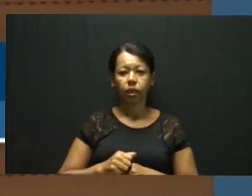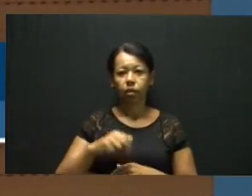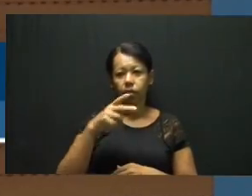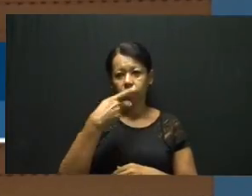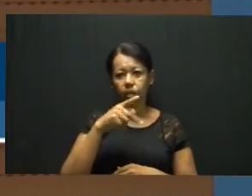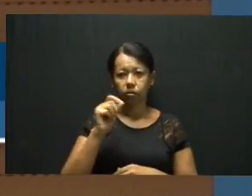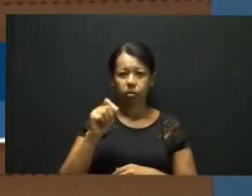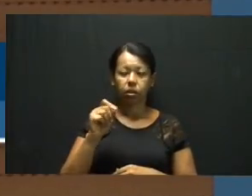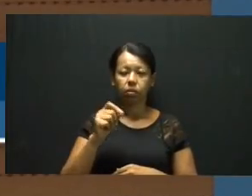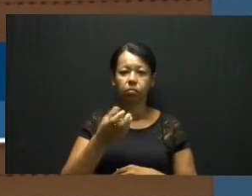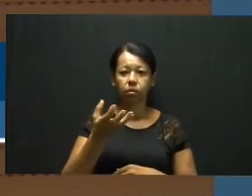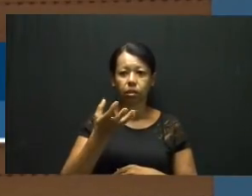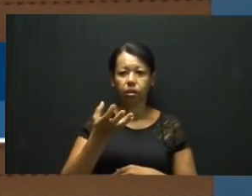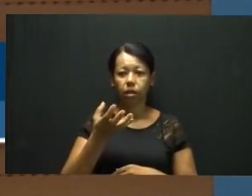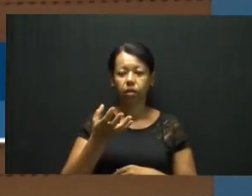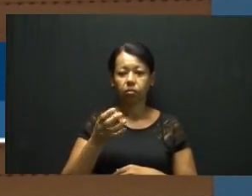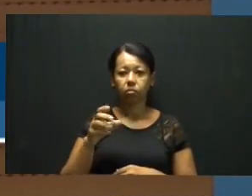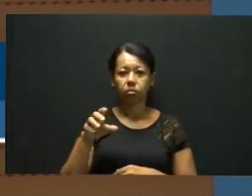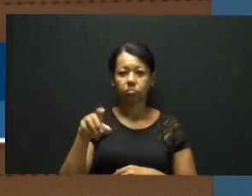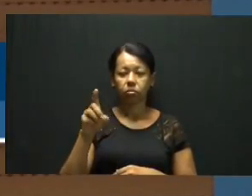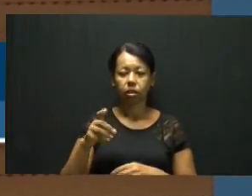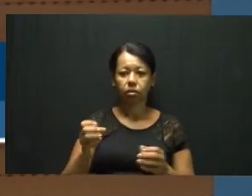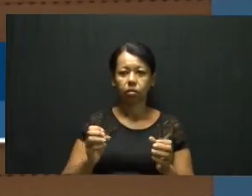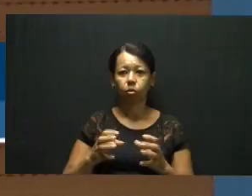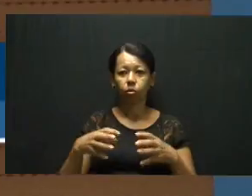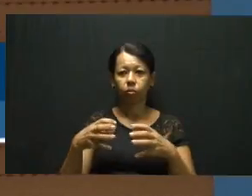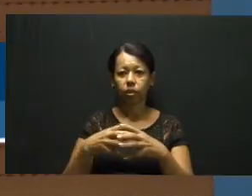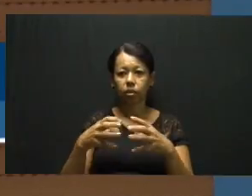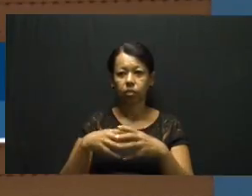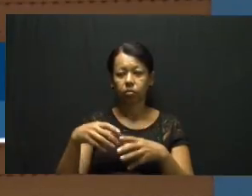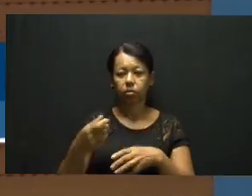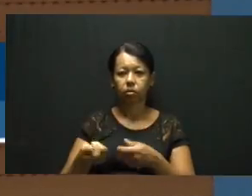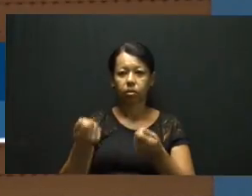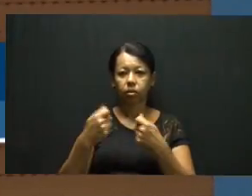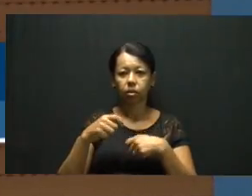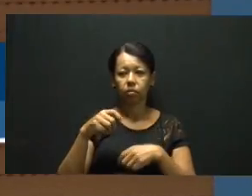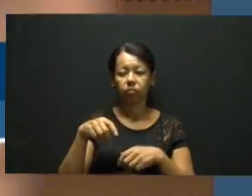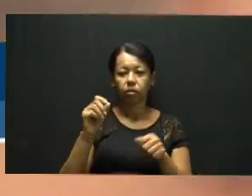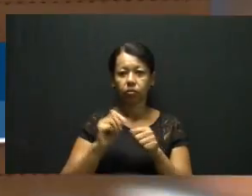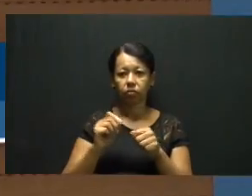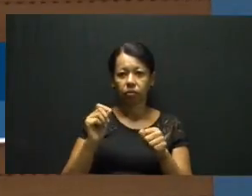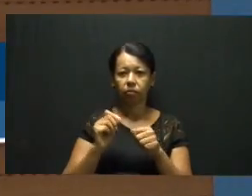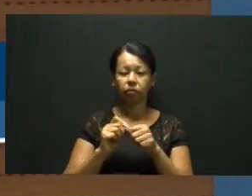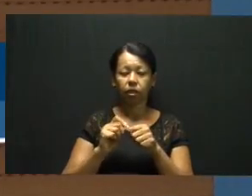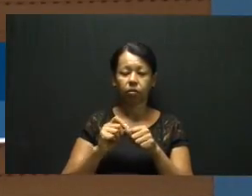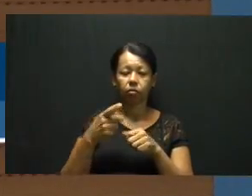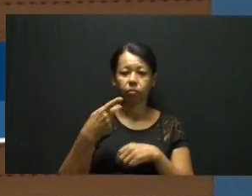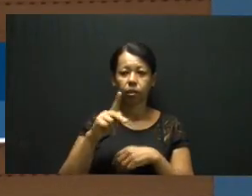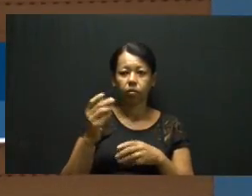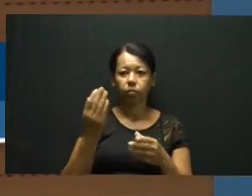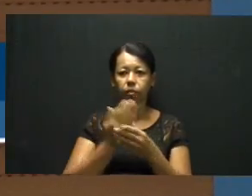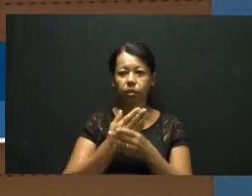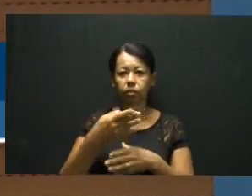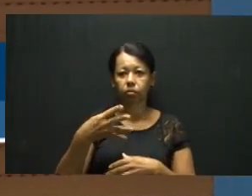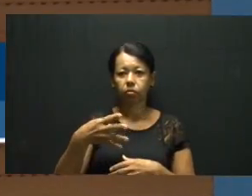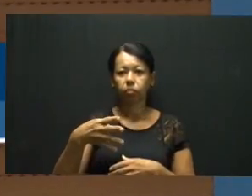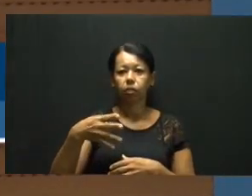Dito isso, o objetivo principal dessa comissão é de retomar as tratativas que foram realizadas através do processo